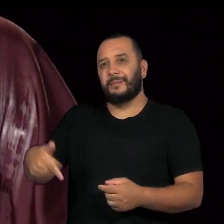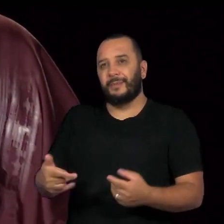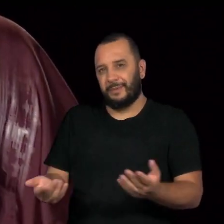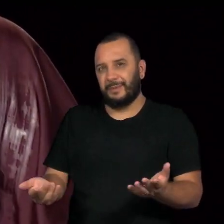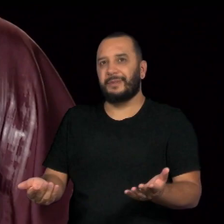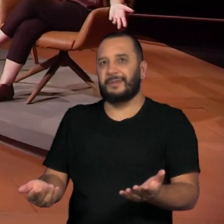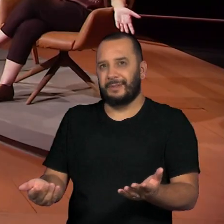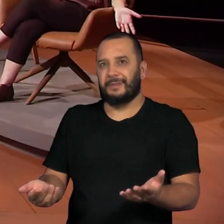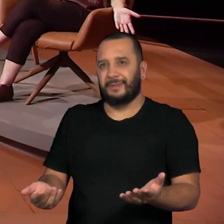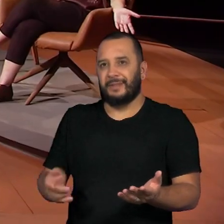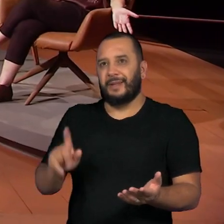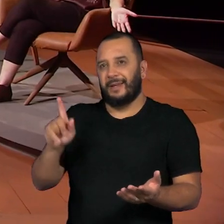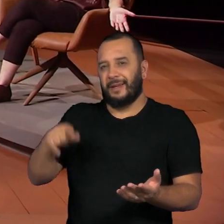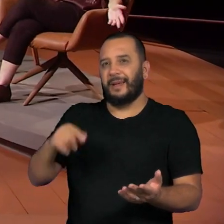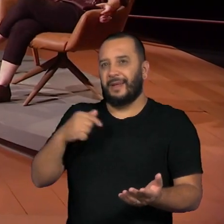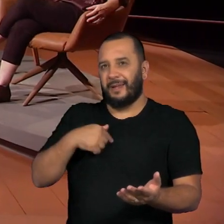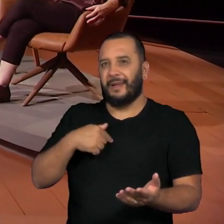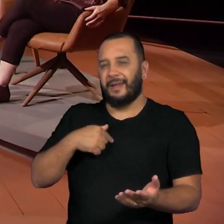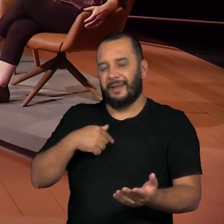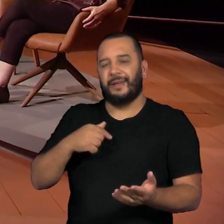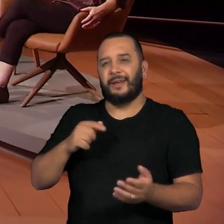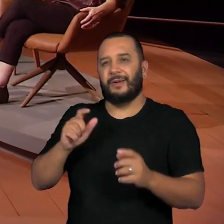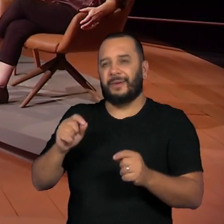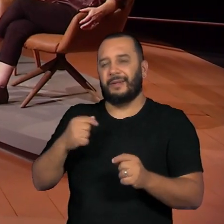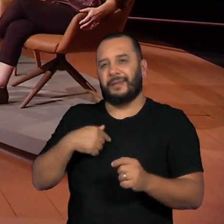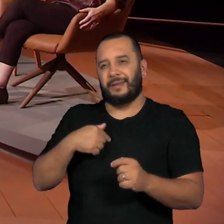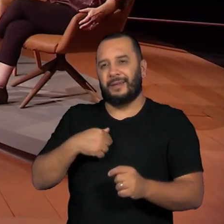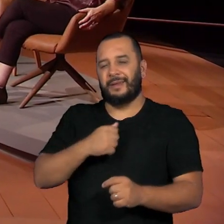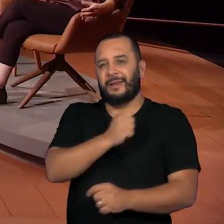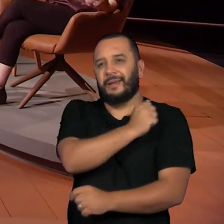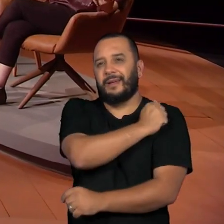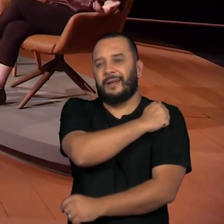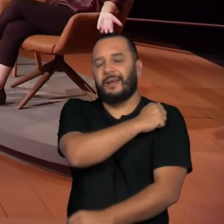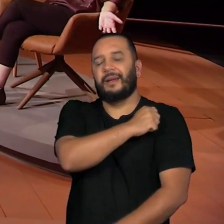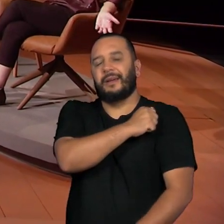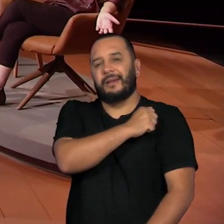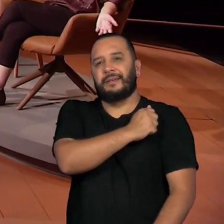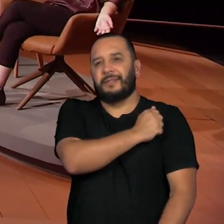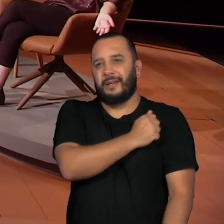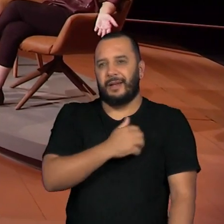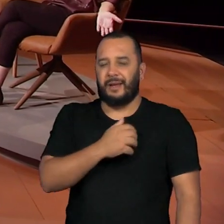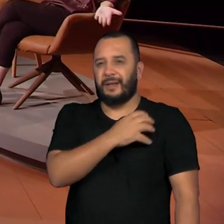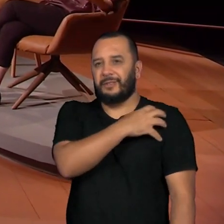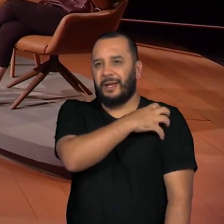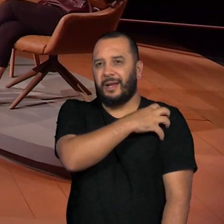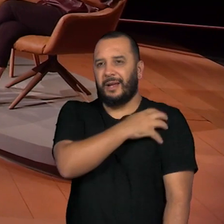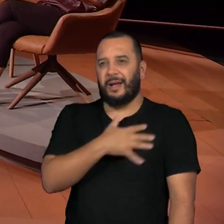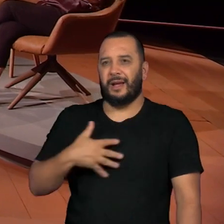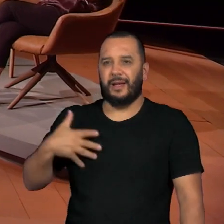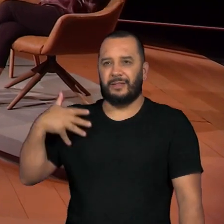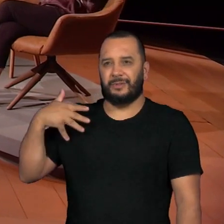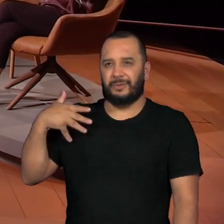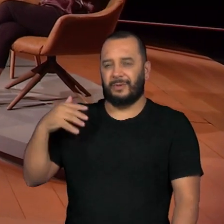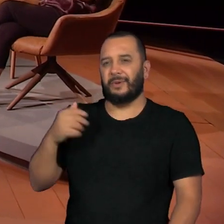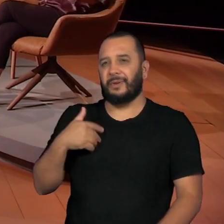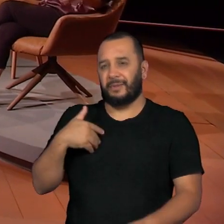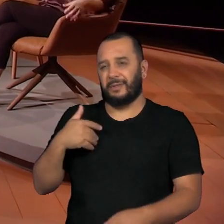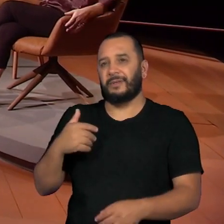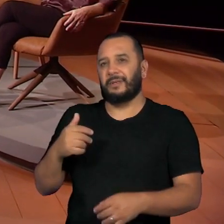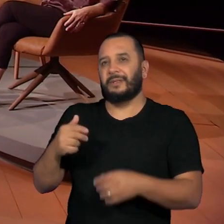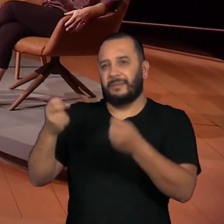que isso é Aristóteles, né? Não cabe ao poeta dizer o que realmente aconteceu. Isso cabe ao